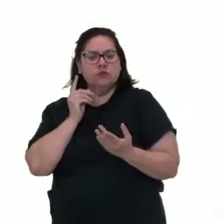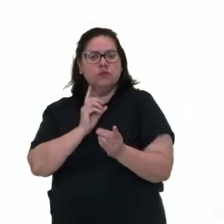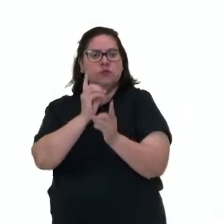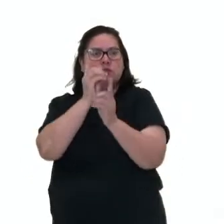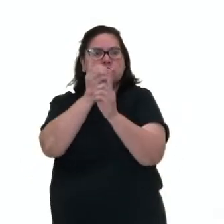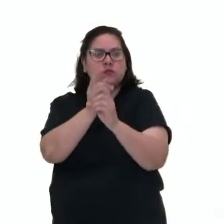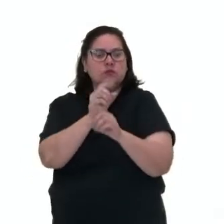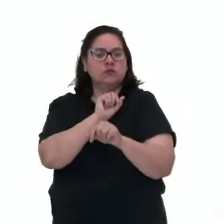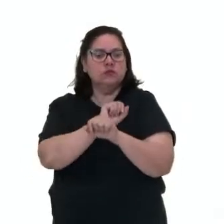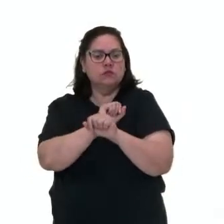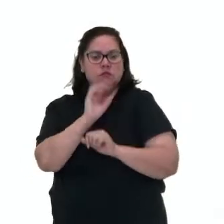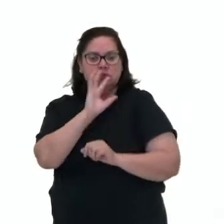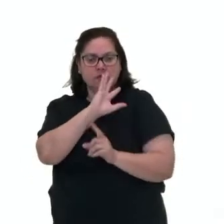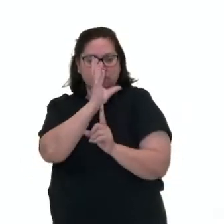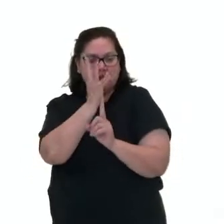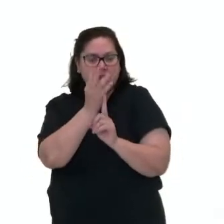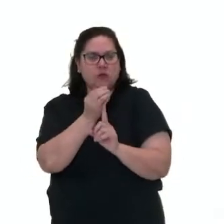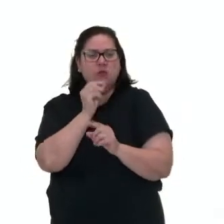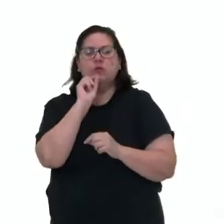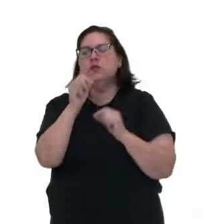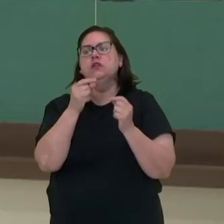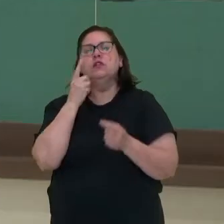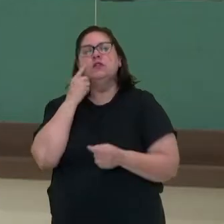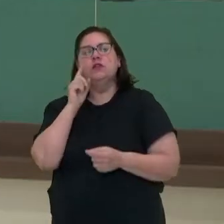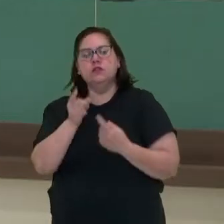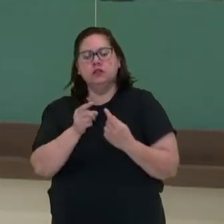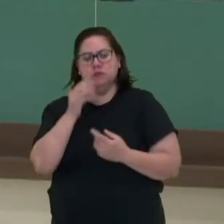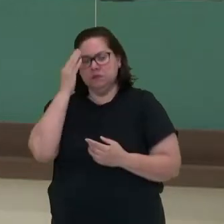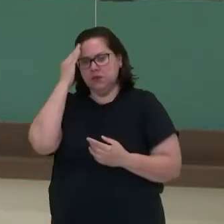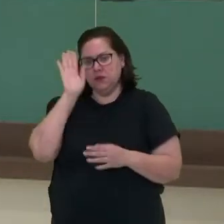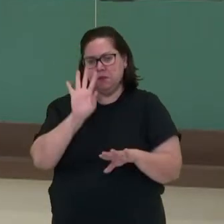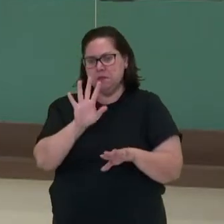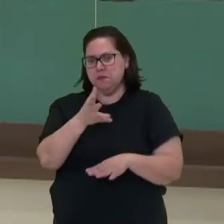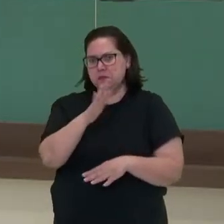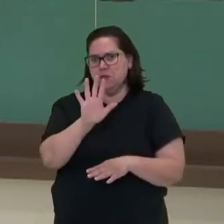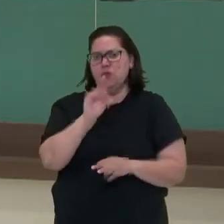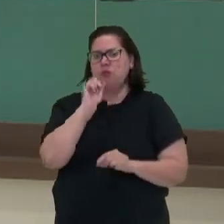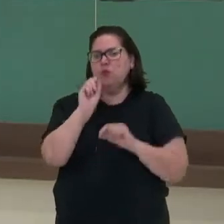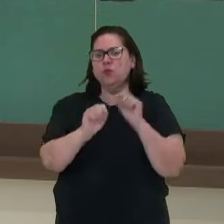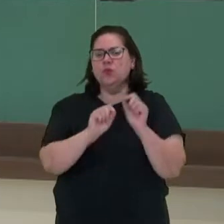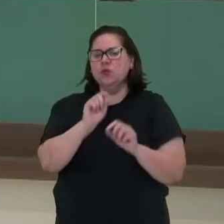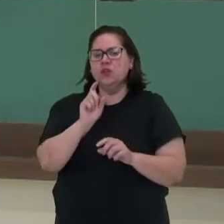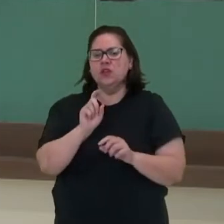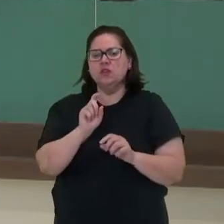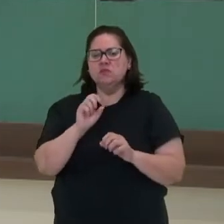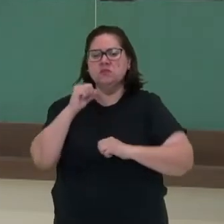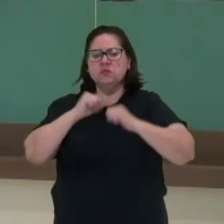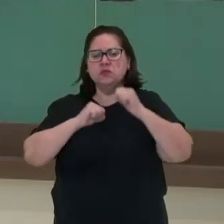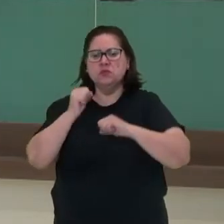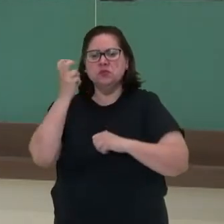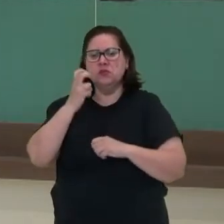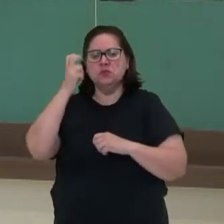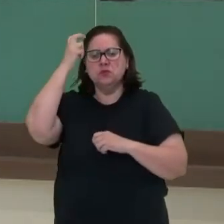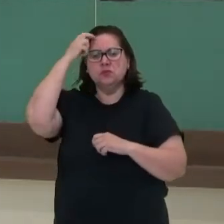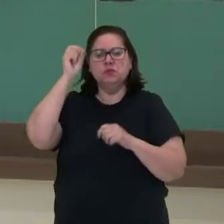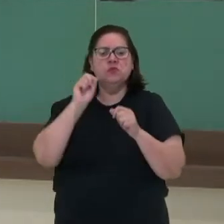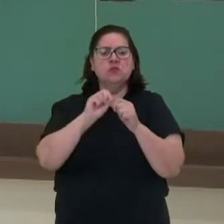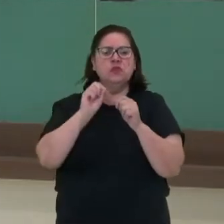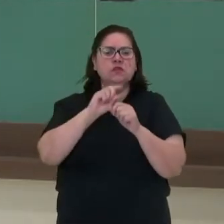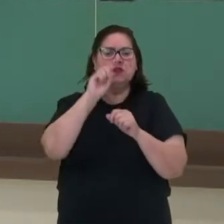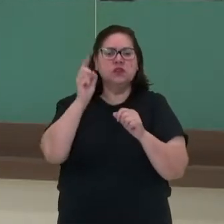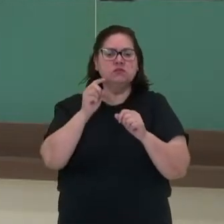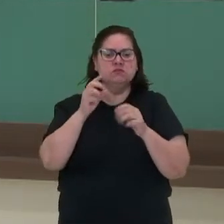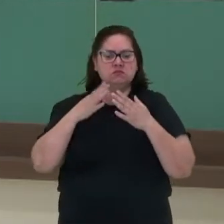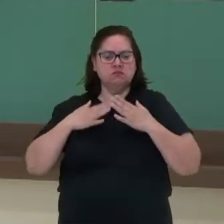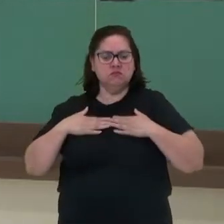inovação inesperada pela arte. O que que a gente vai ver? A gente vai entender mais ou menos o que que é essa tal da indústria cultural, o que que ela faz com relação à